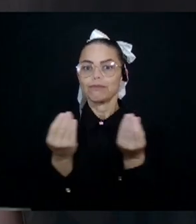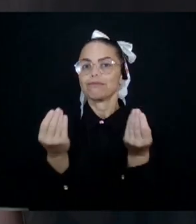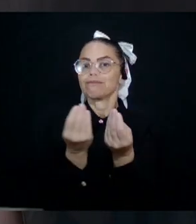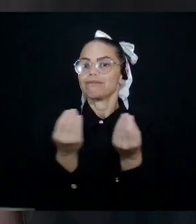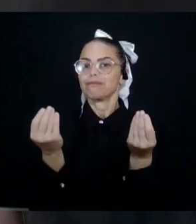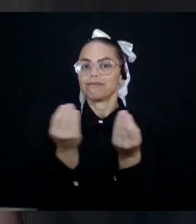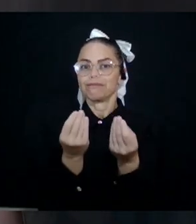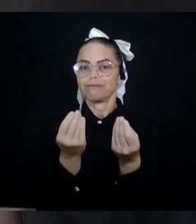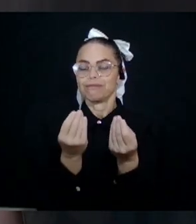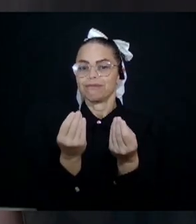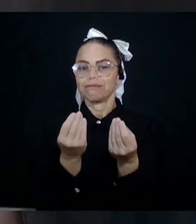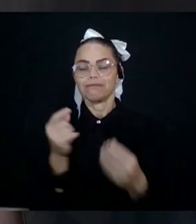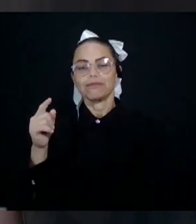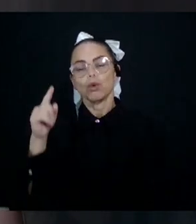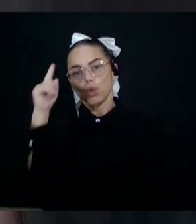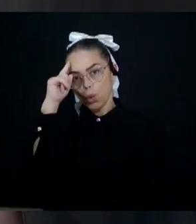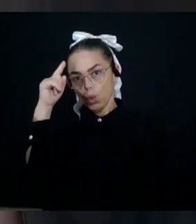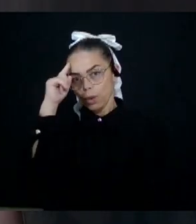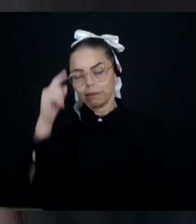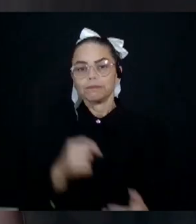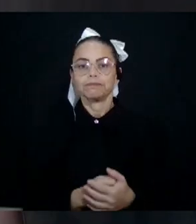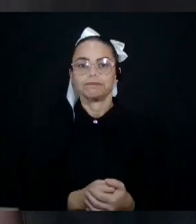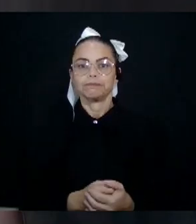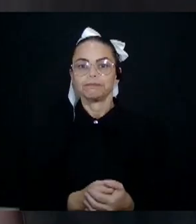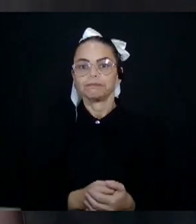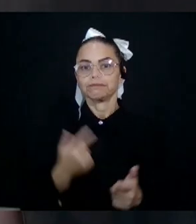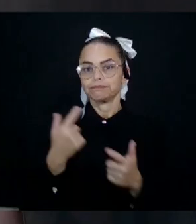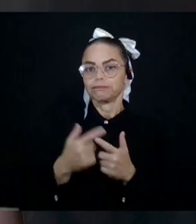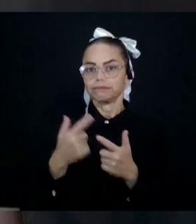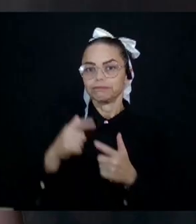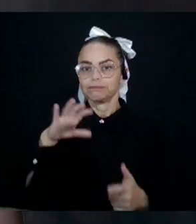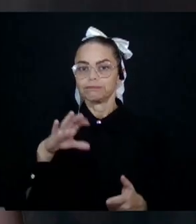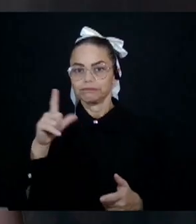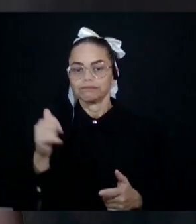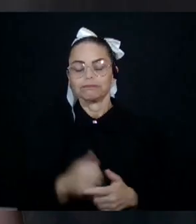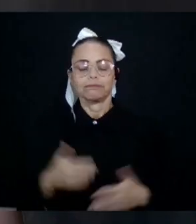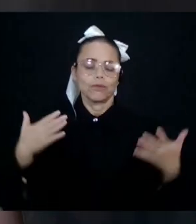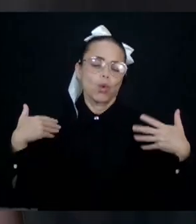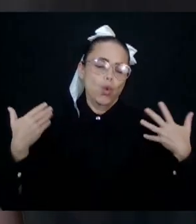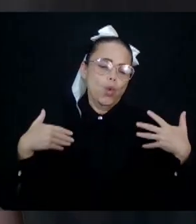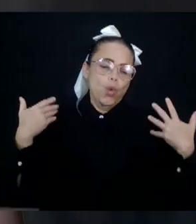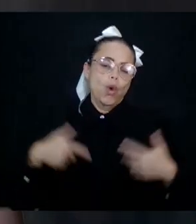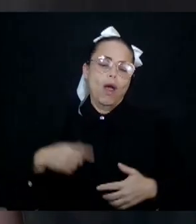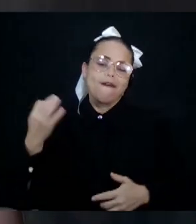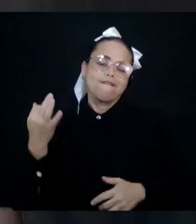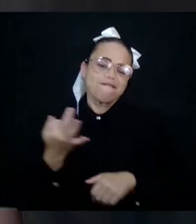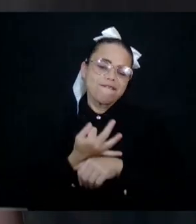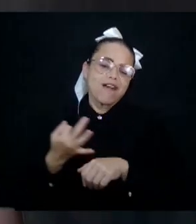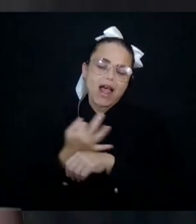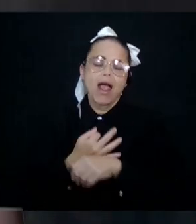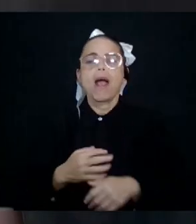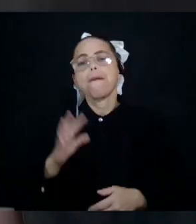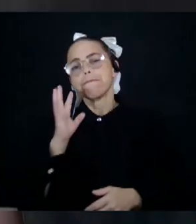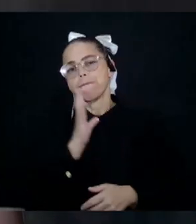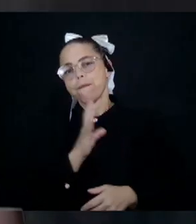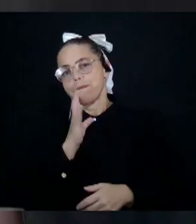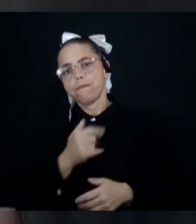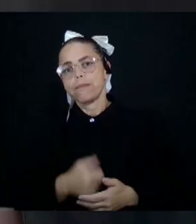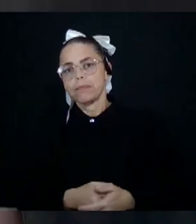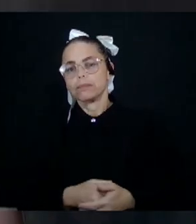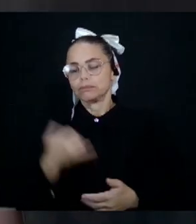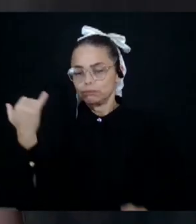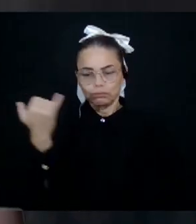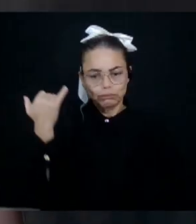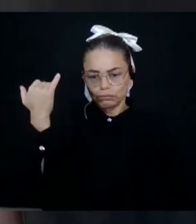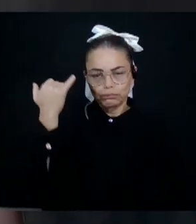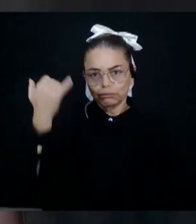nossa rotina. Perfeito, né? Porque é claro que o momento de diversão e de férias e de descanso, ele é importante,